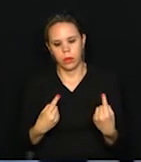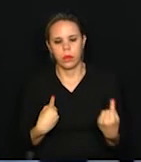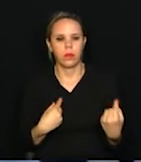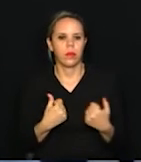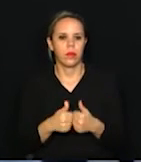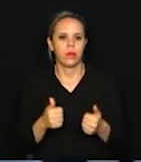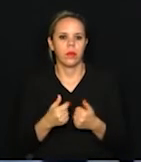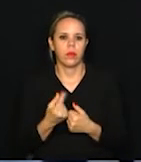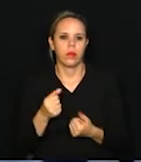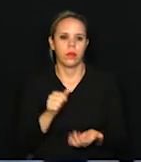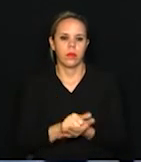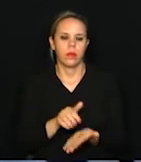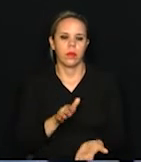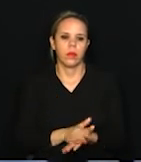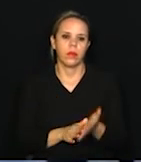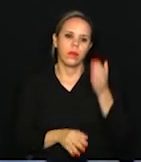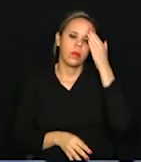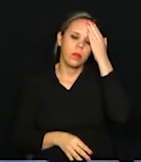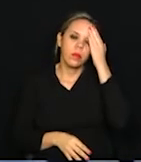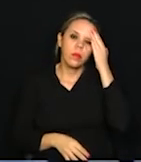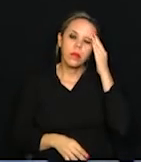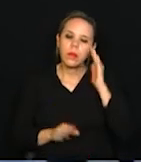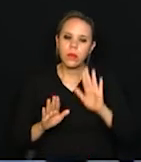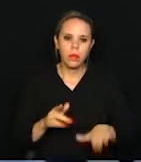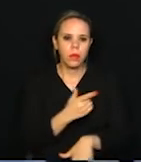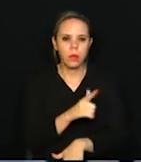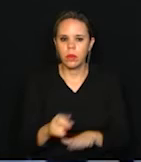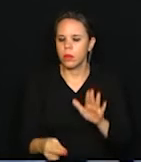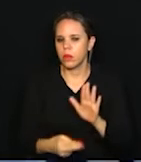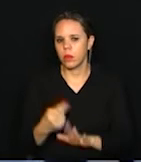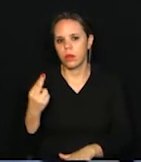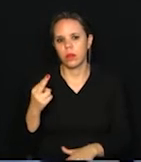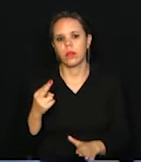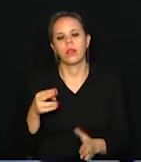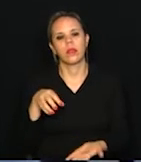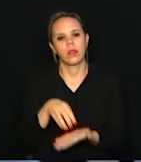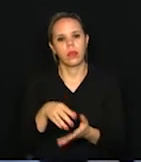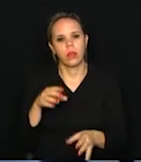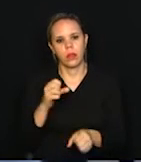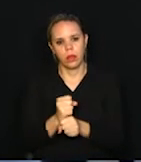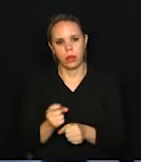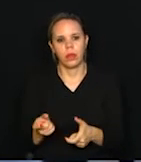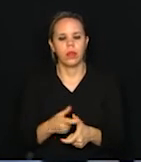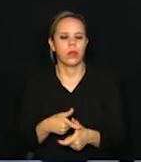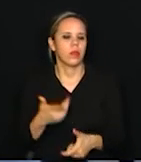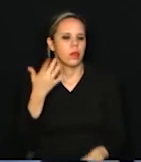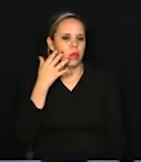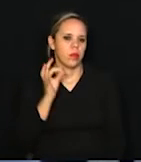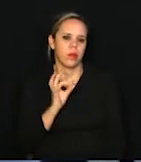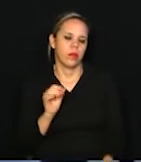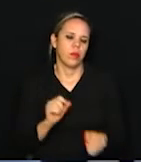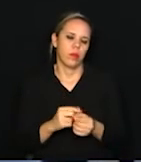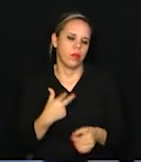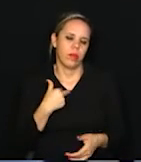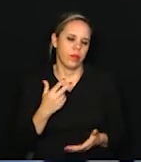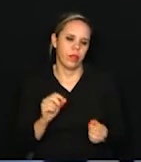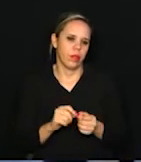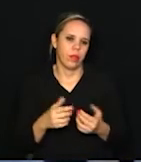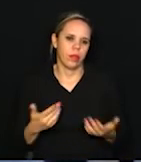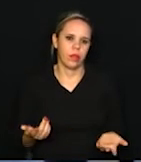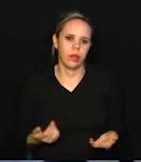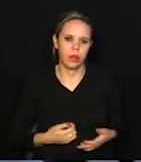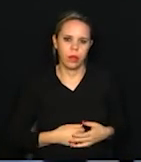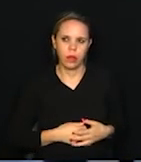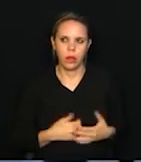dinheiro de multa, e aí, apesar de não ter resolução, o Tribunal de Contas entendeu que não se podia fazer, né? Então,